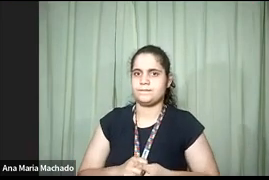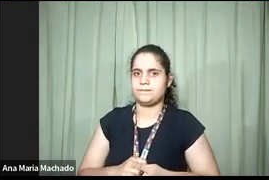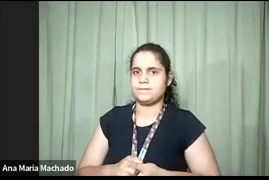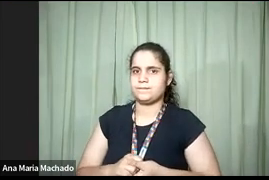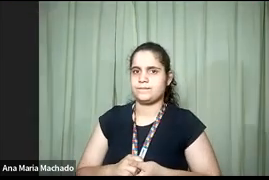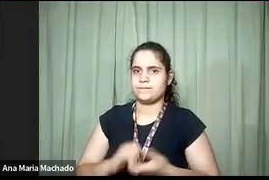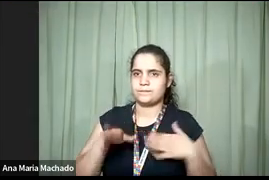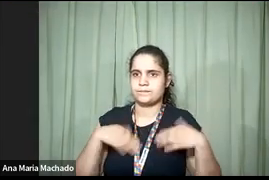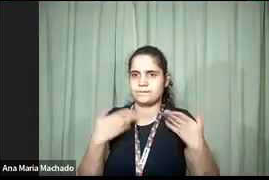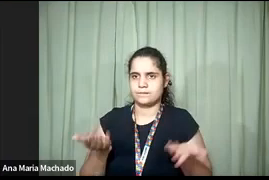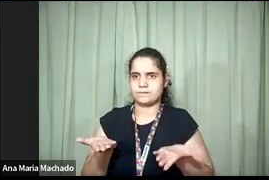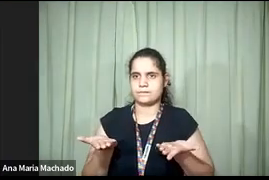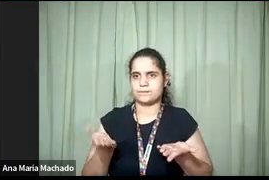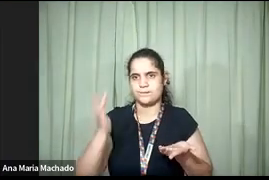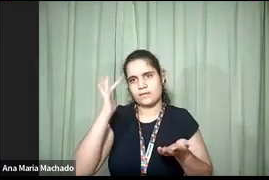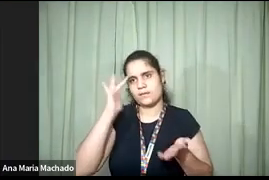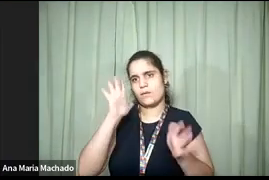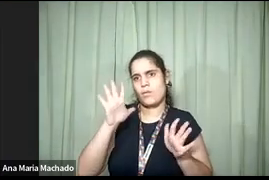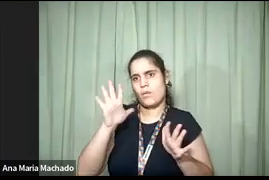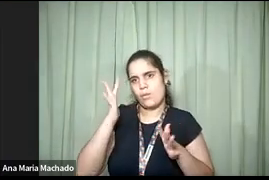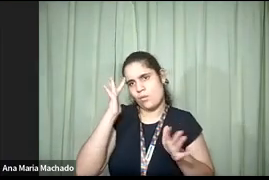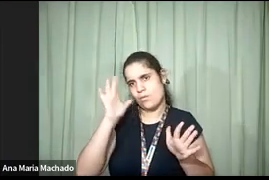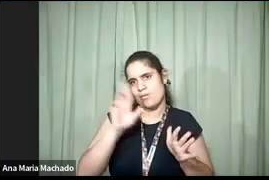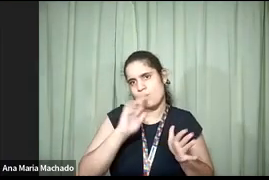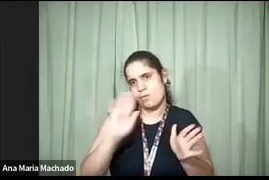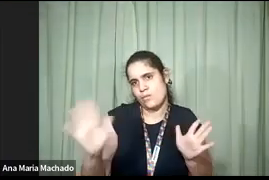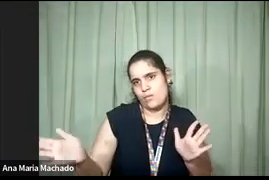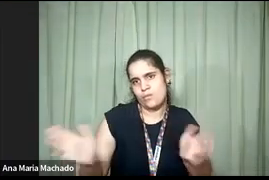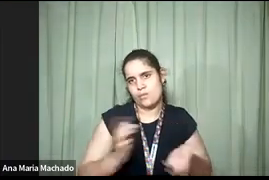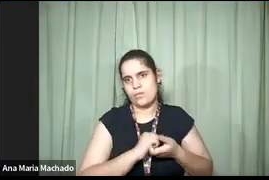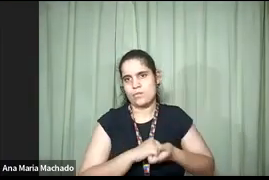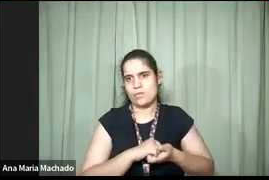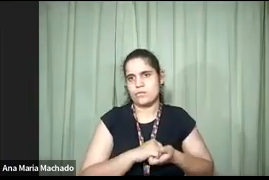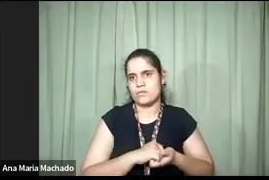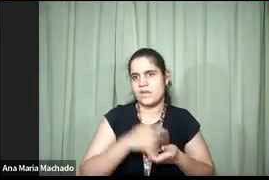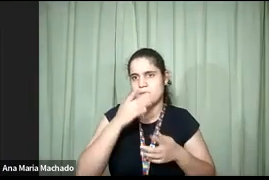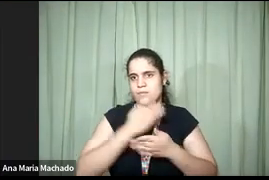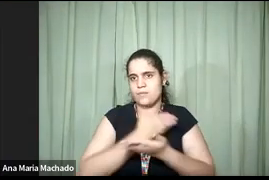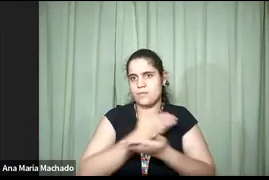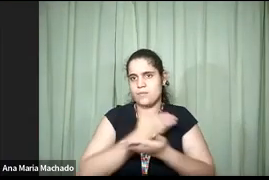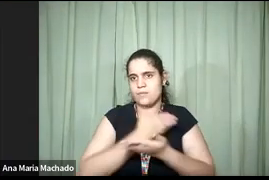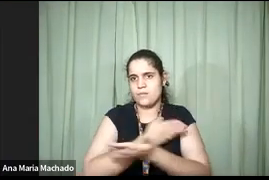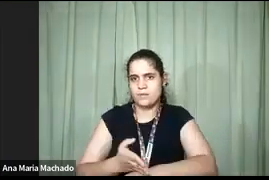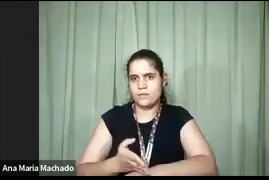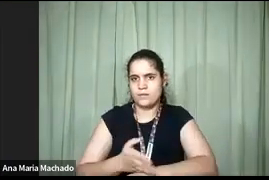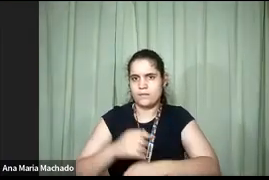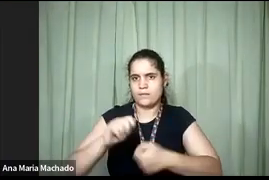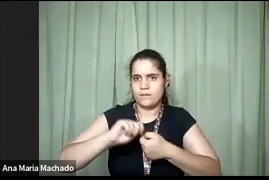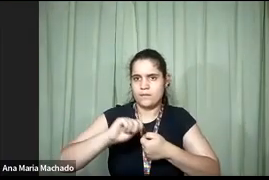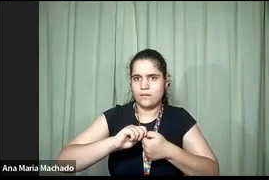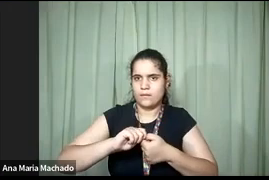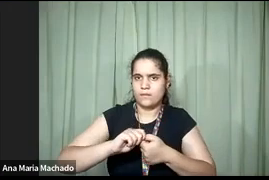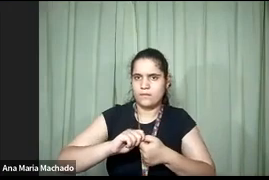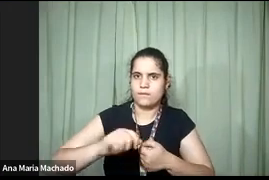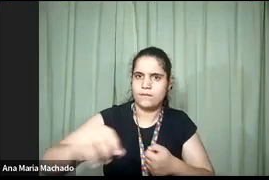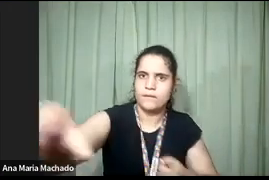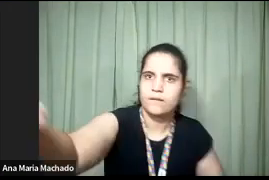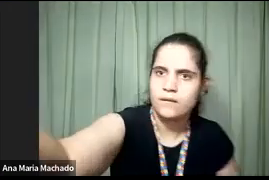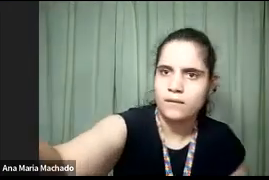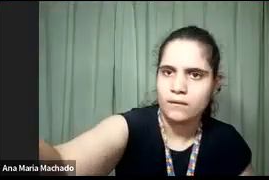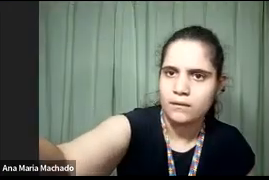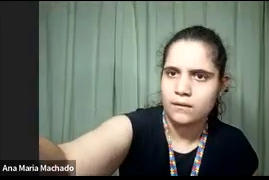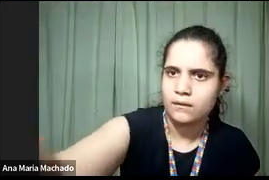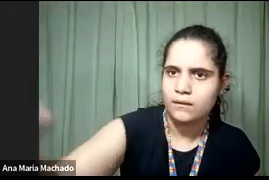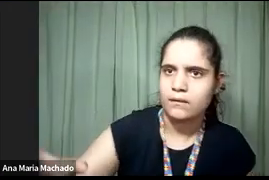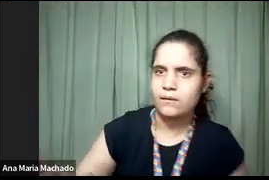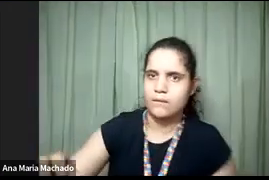Então, não sei, eu não sei responder isso, né? O que eu costumo fazer é: eu já dei um laudo